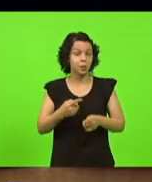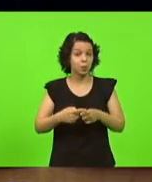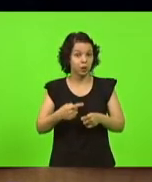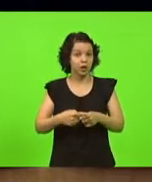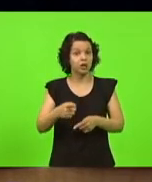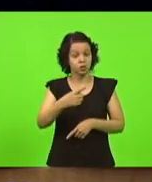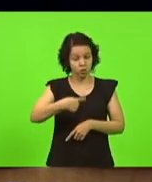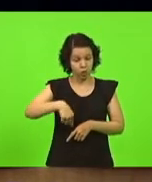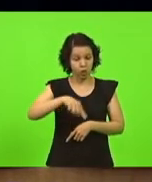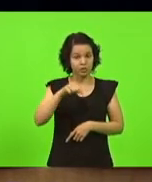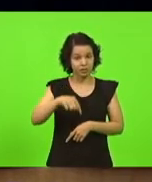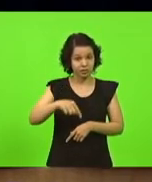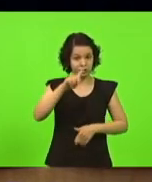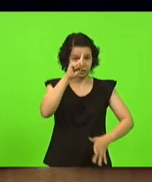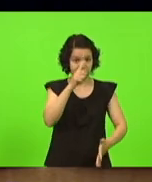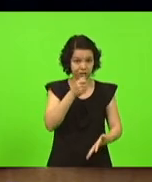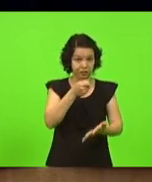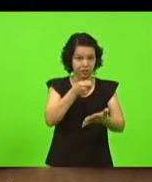aqui,